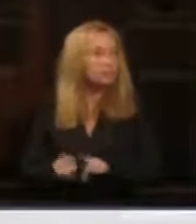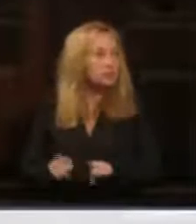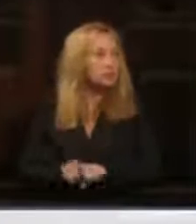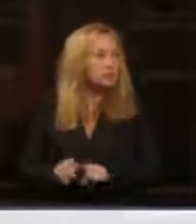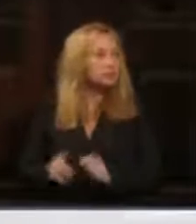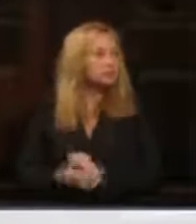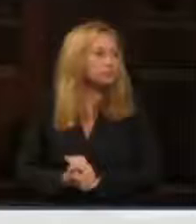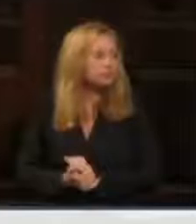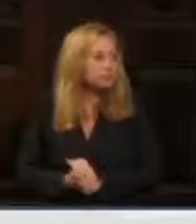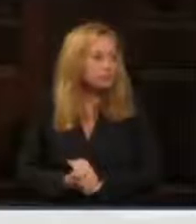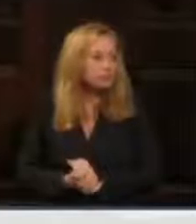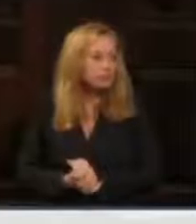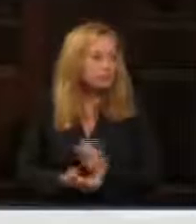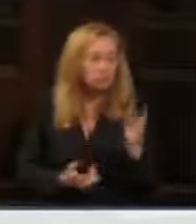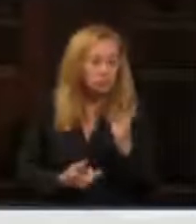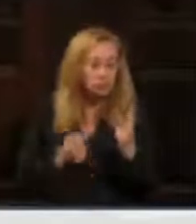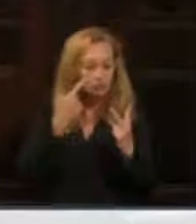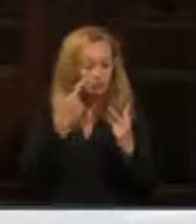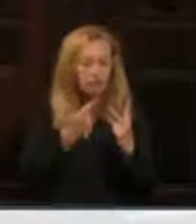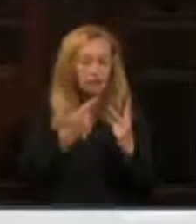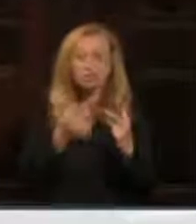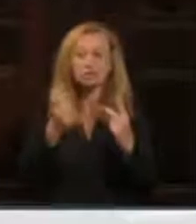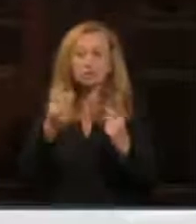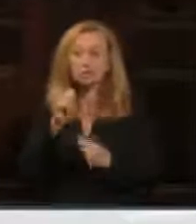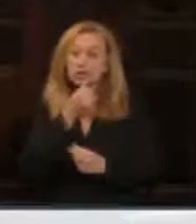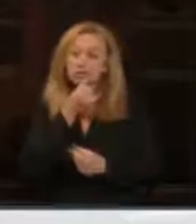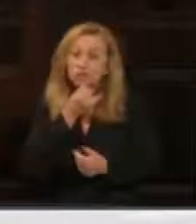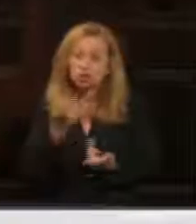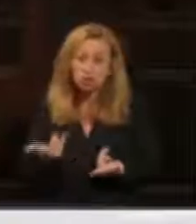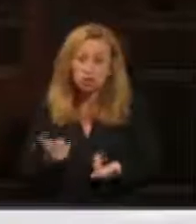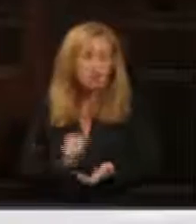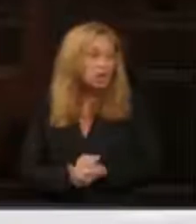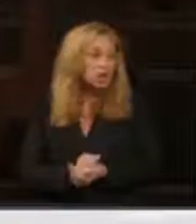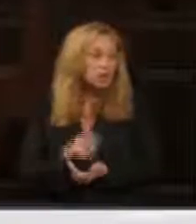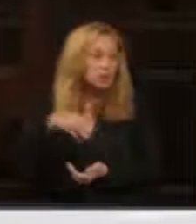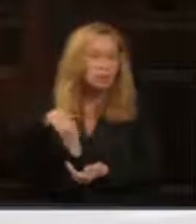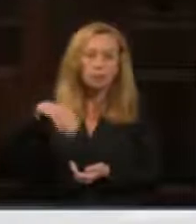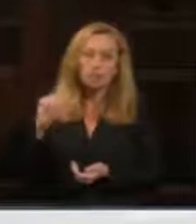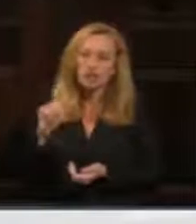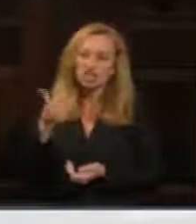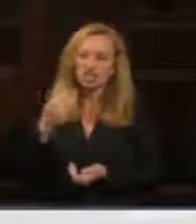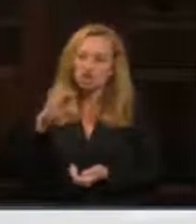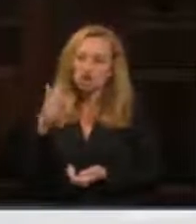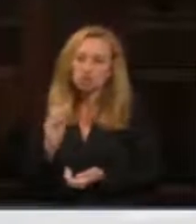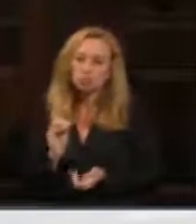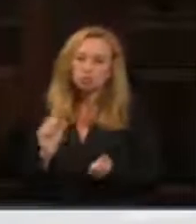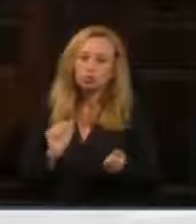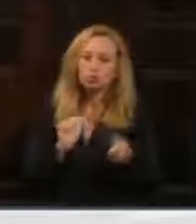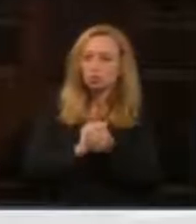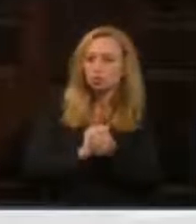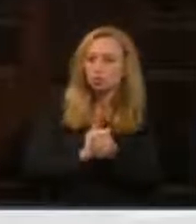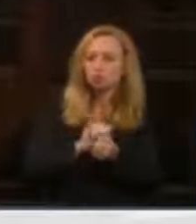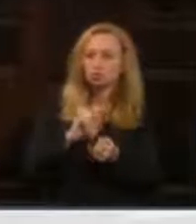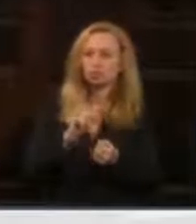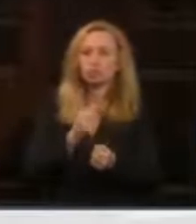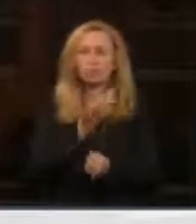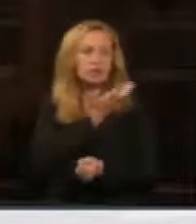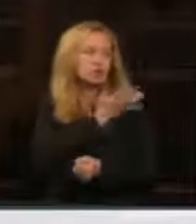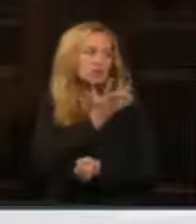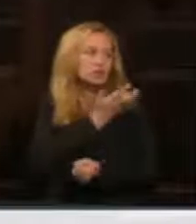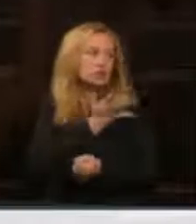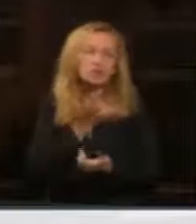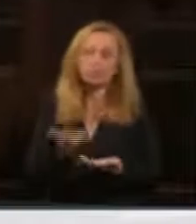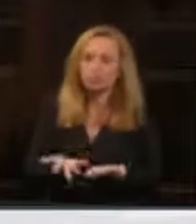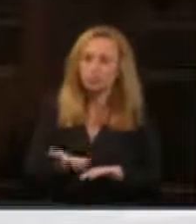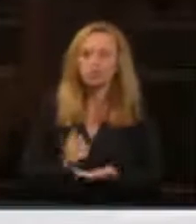aí que são terríveis. Afinal de contas, é um machismo aliado com racismo, olhando para o corpo dessa